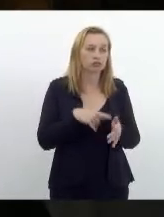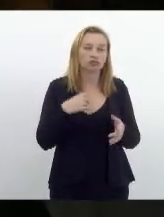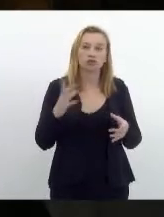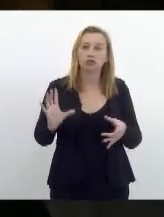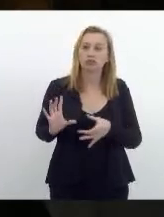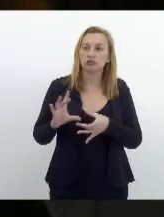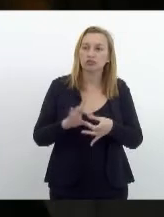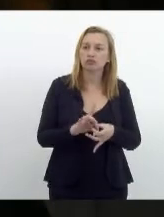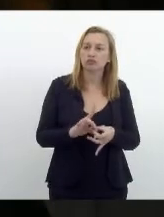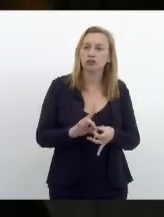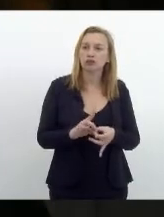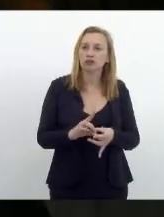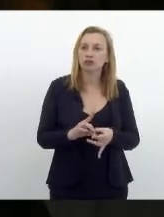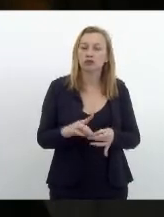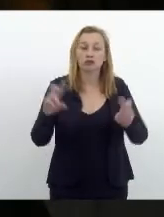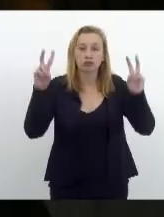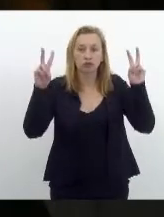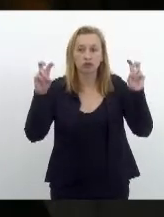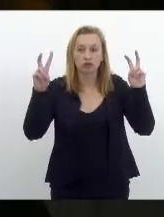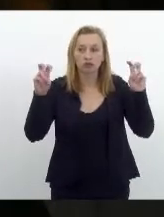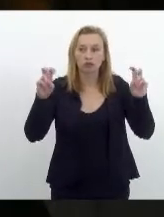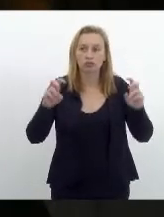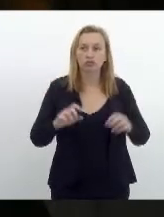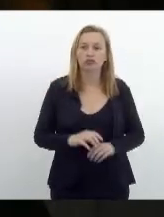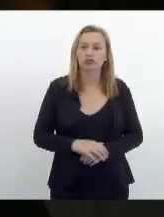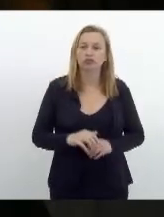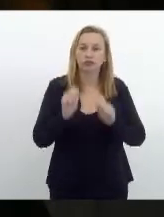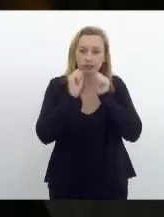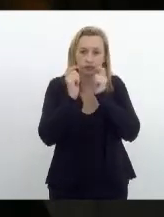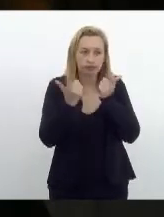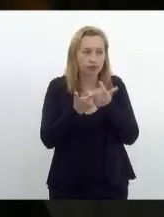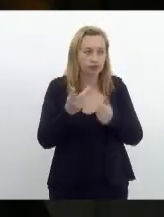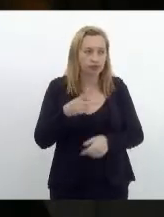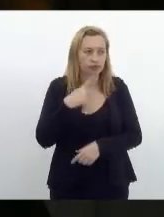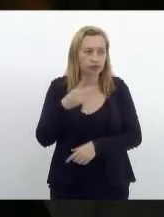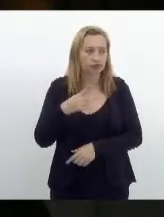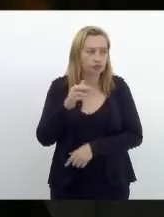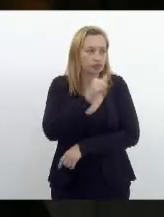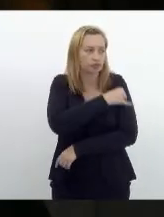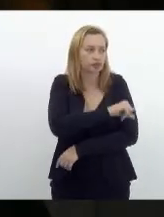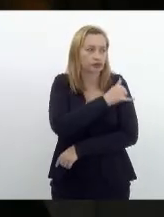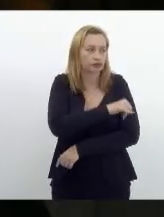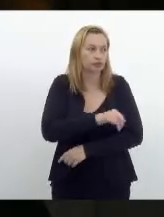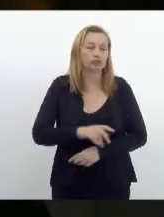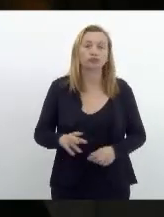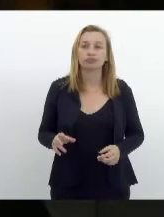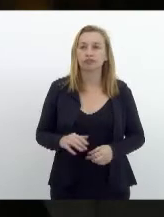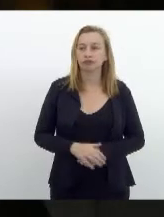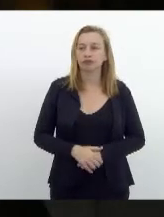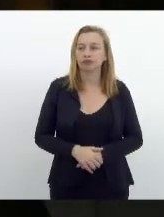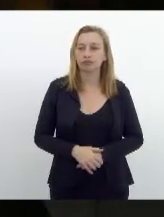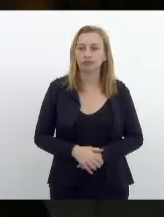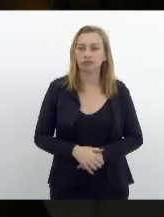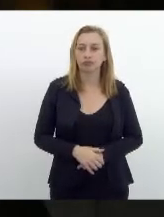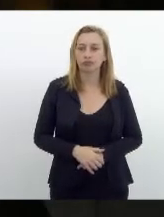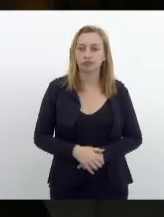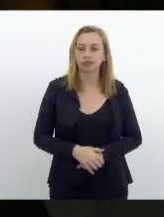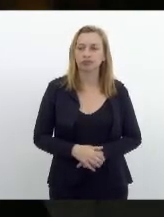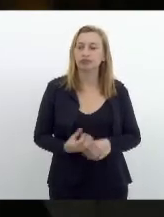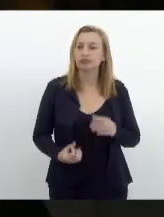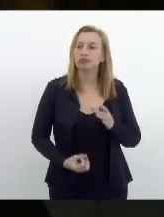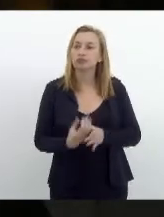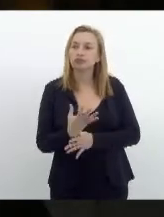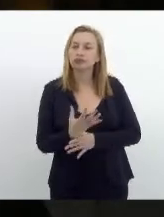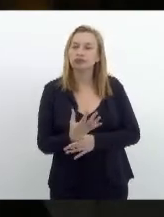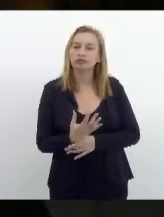ele dialoga com uma temática que a LERJ vem pautando para o Rio de Janeiro, com razão, que é a construção